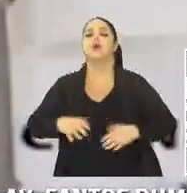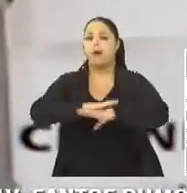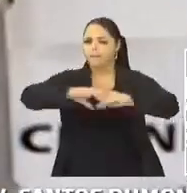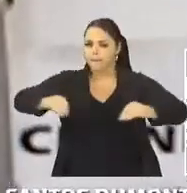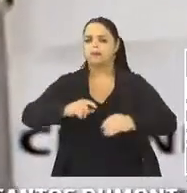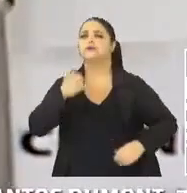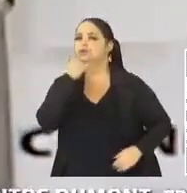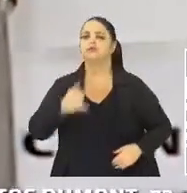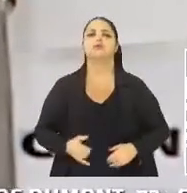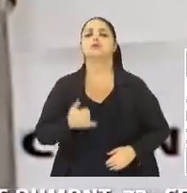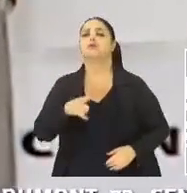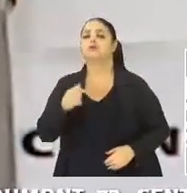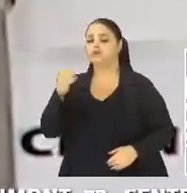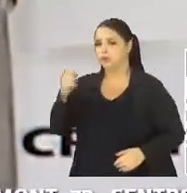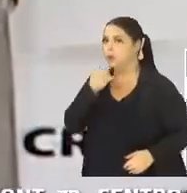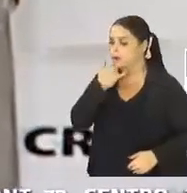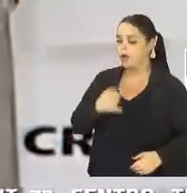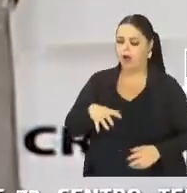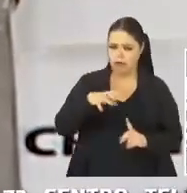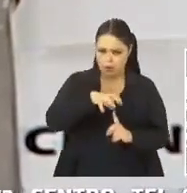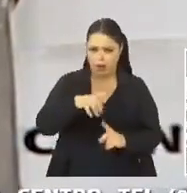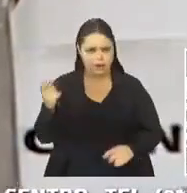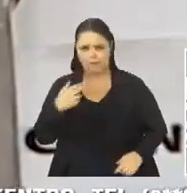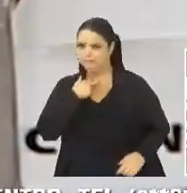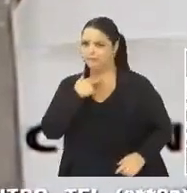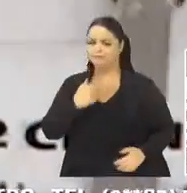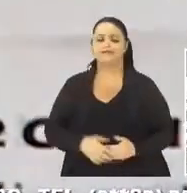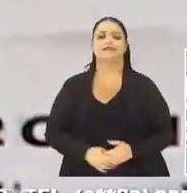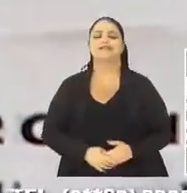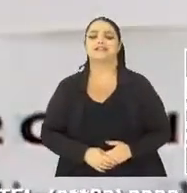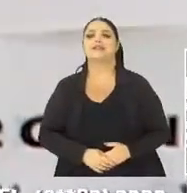Asa não tinha condição de fazer isso, tinha? E eles o quê?